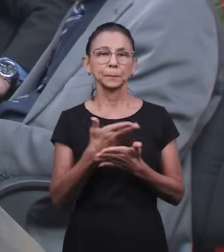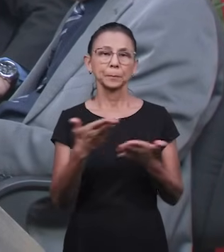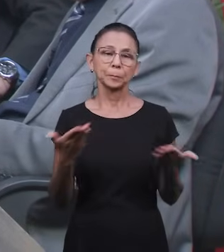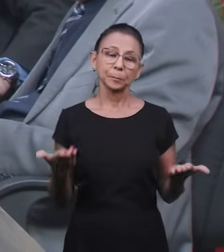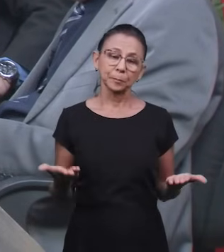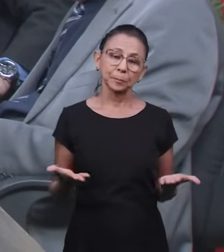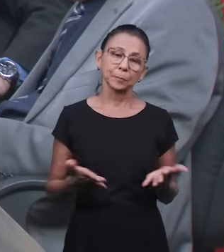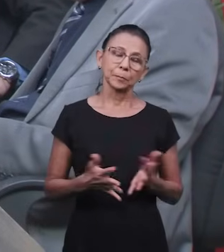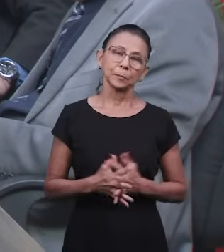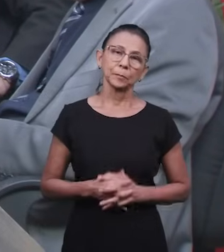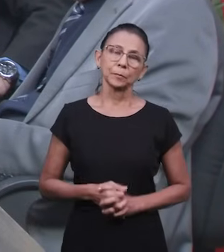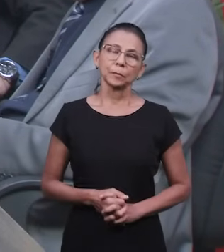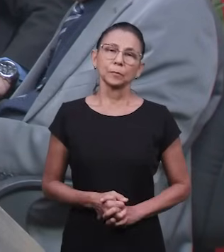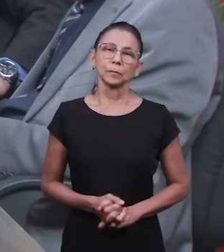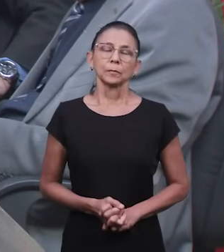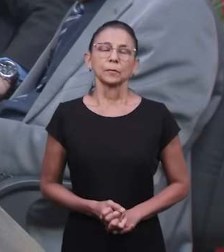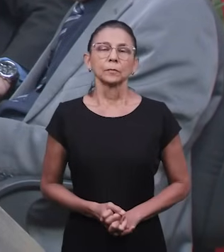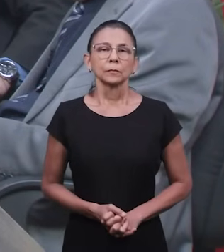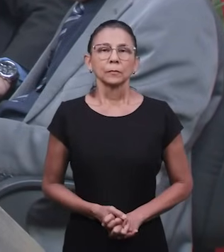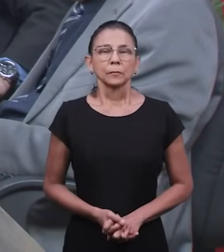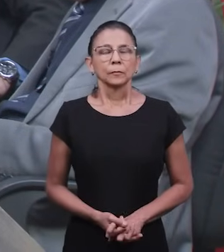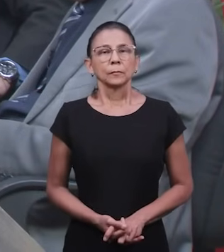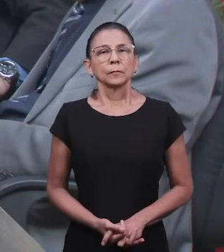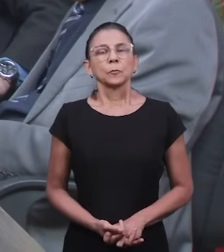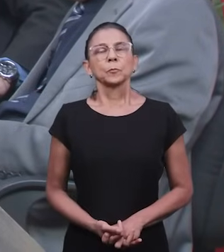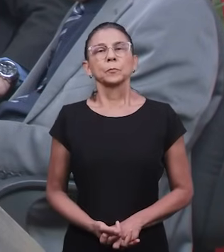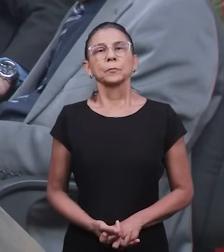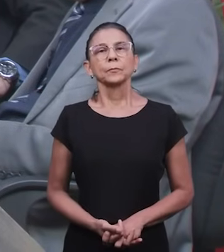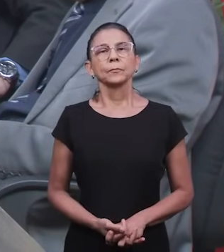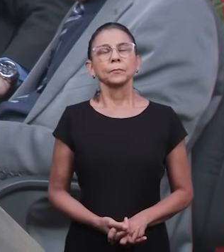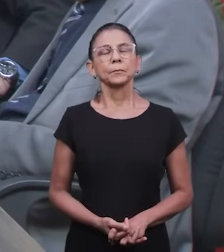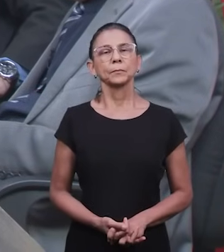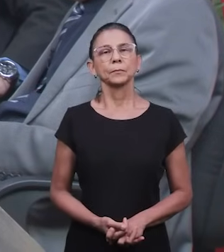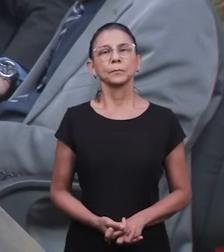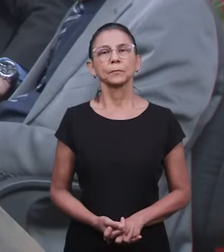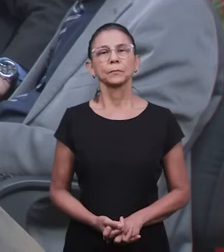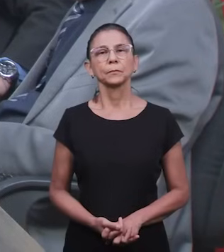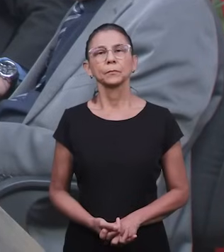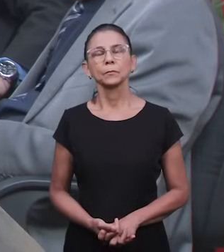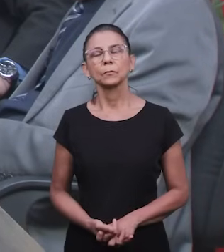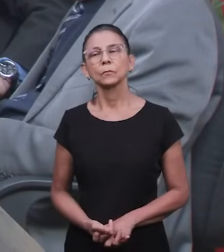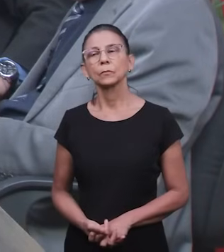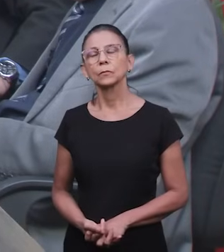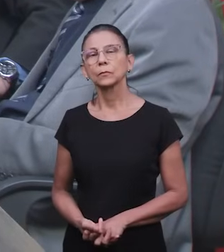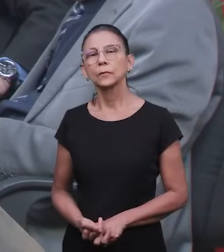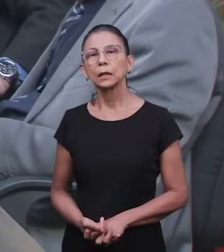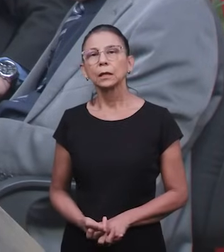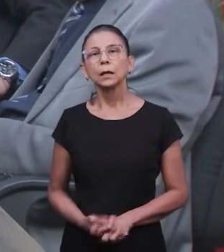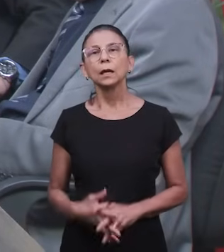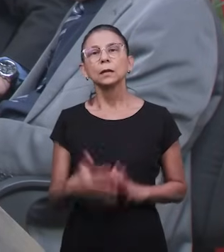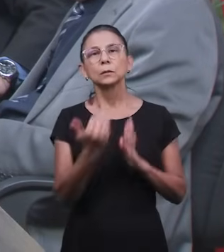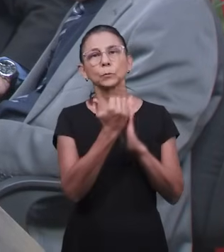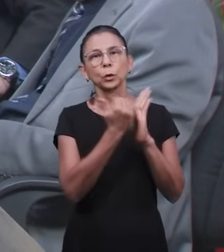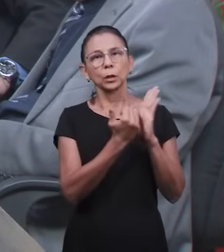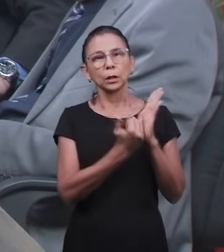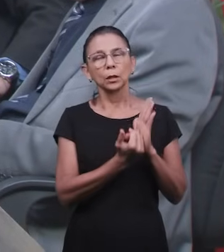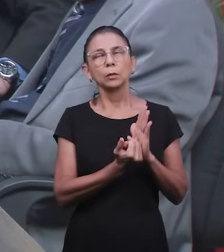senhores, o 0800 para nós tem sido uma experiência muito